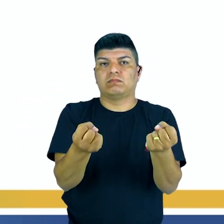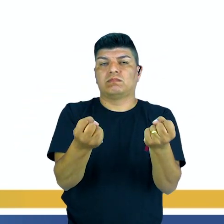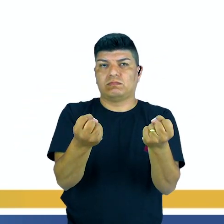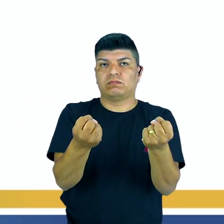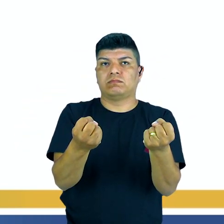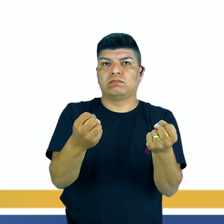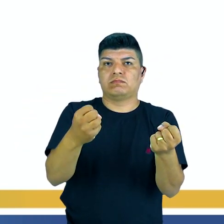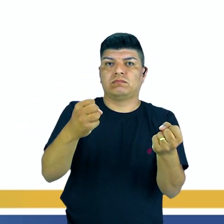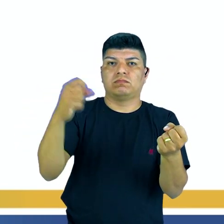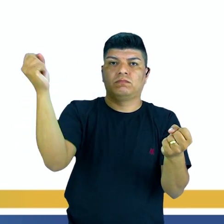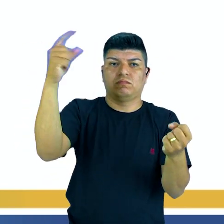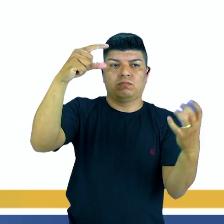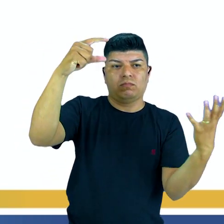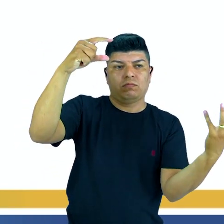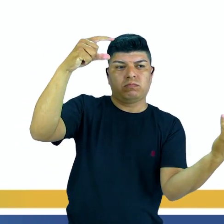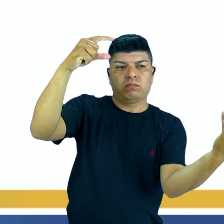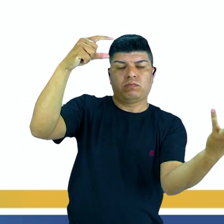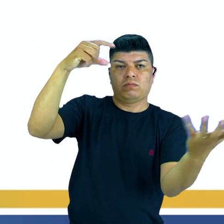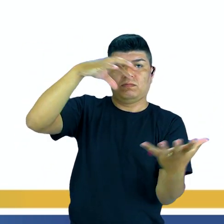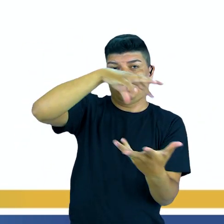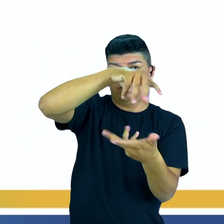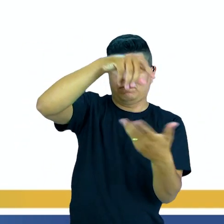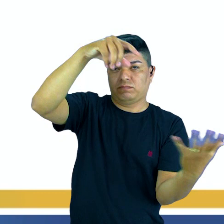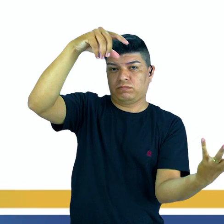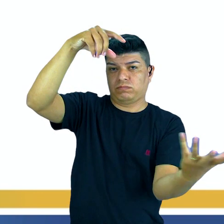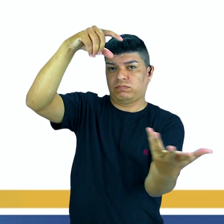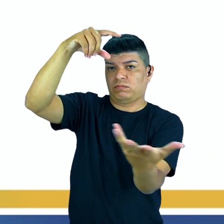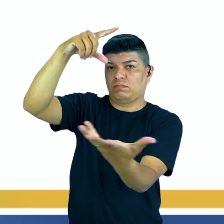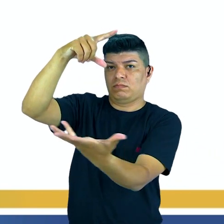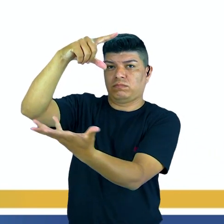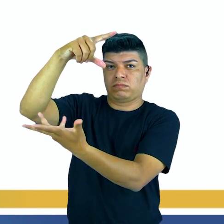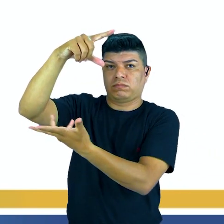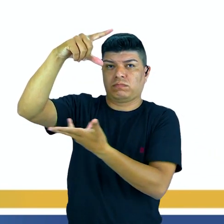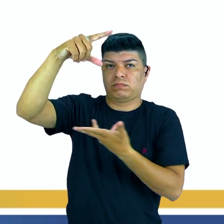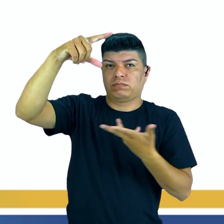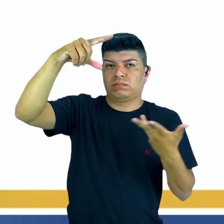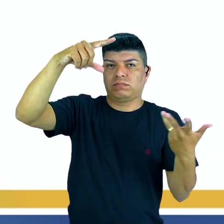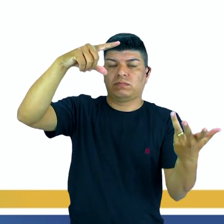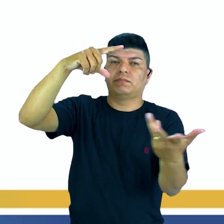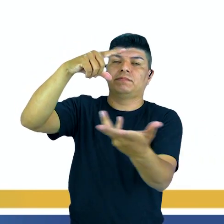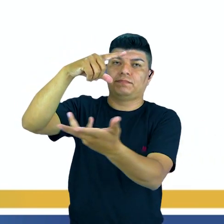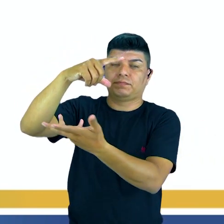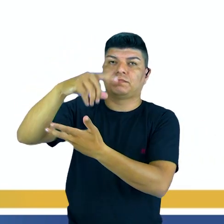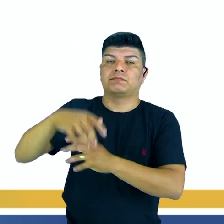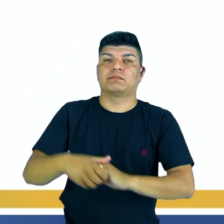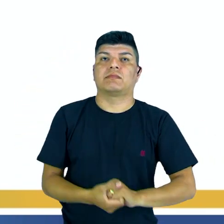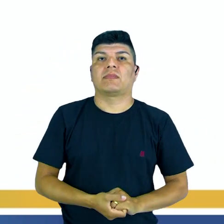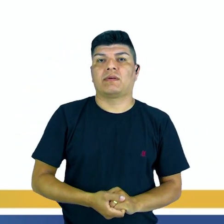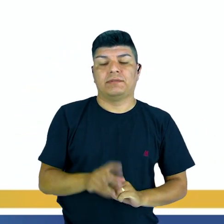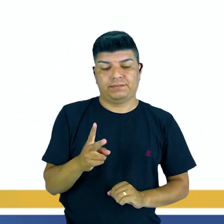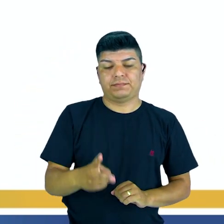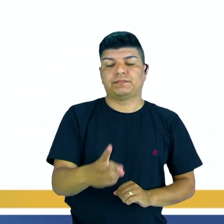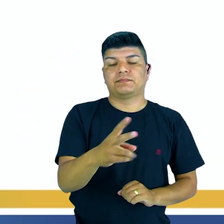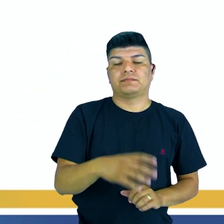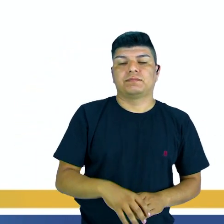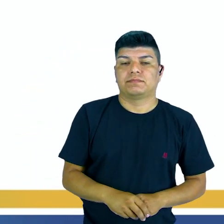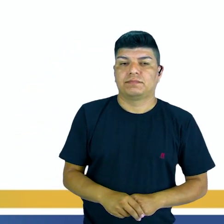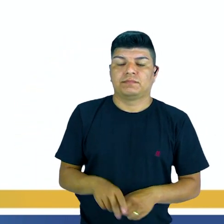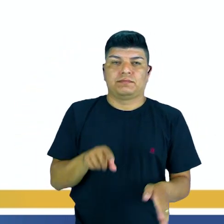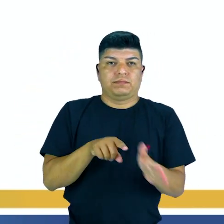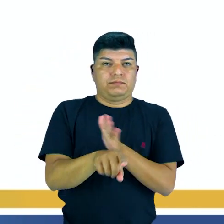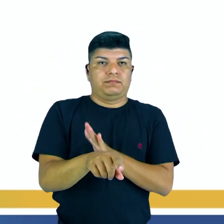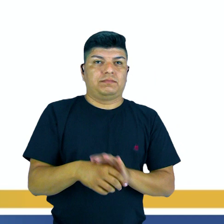são os planetas que fazem o movimento de rotação e translação. O Sol não. Por isso o termo ali aparente. Dando continuidade à